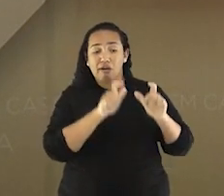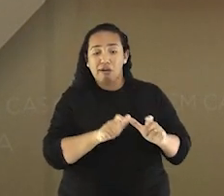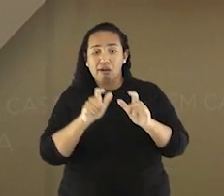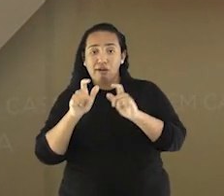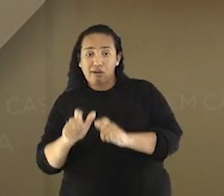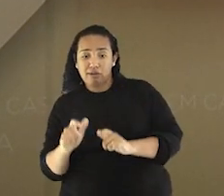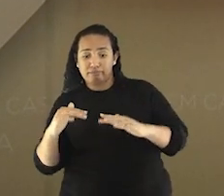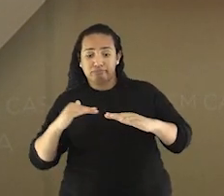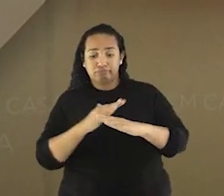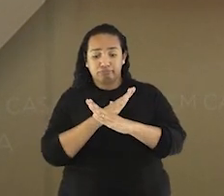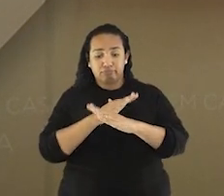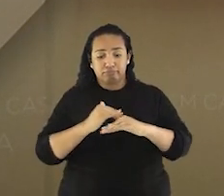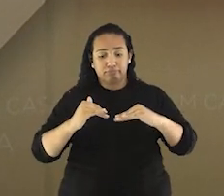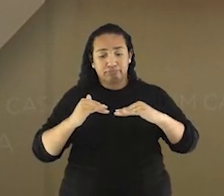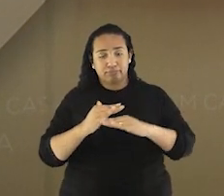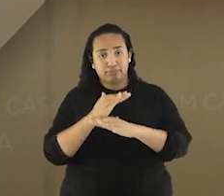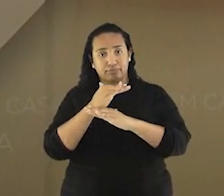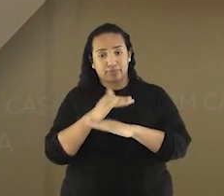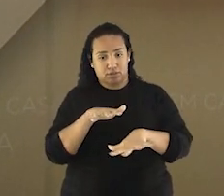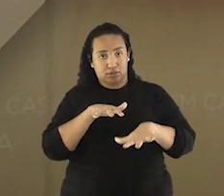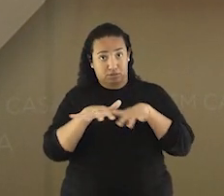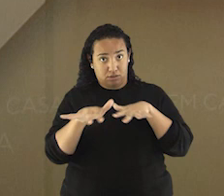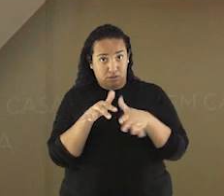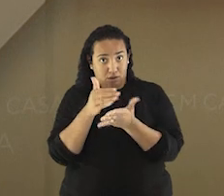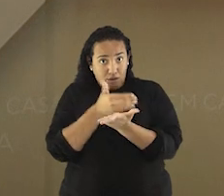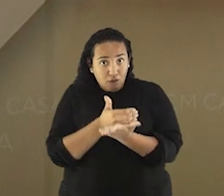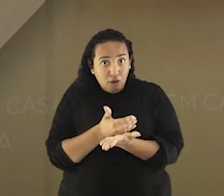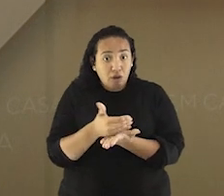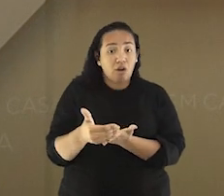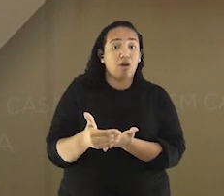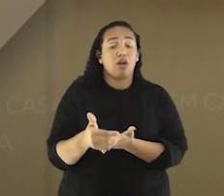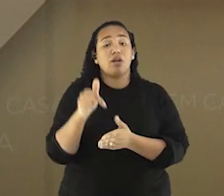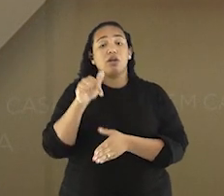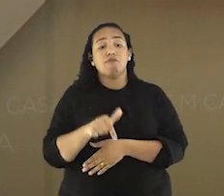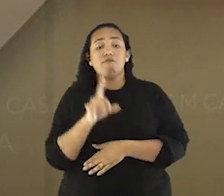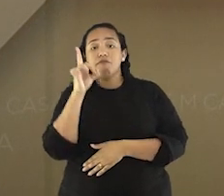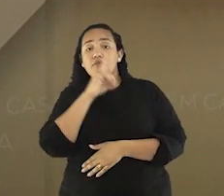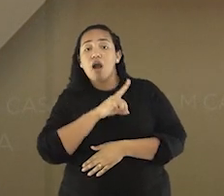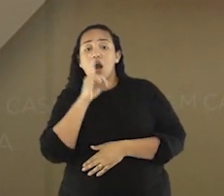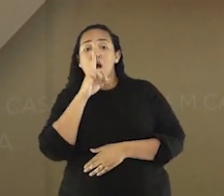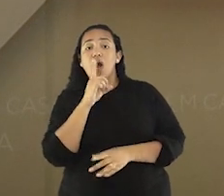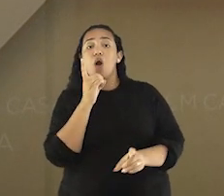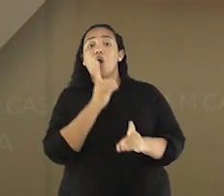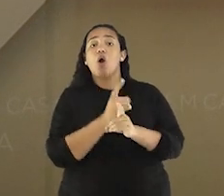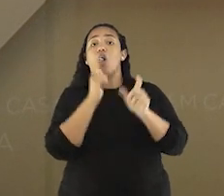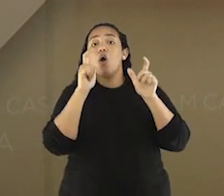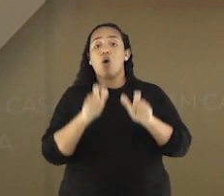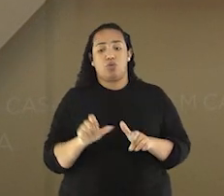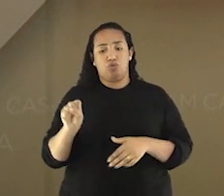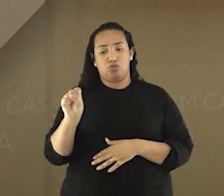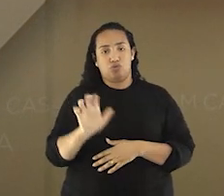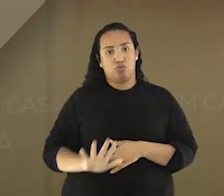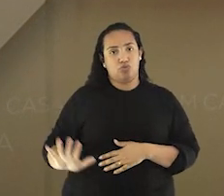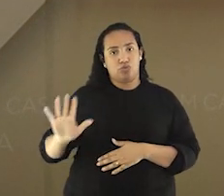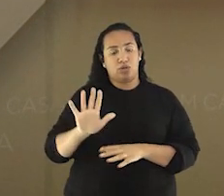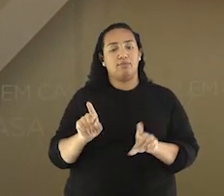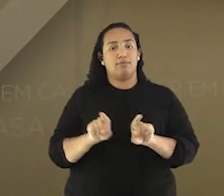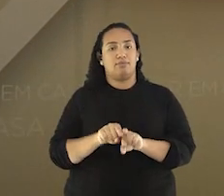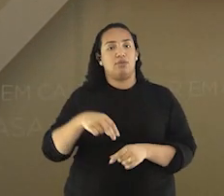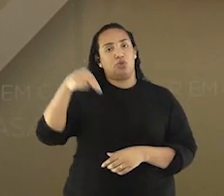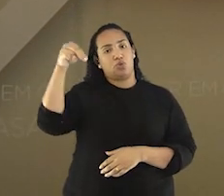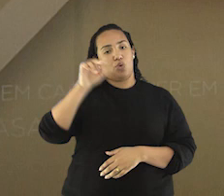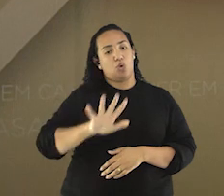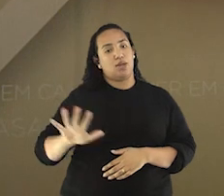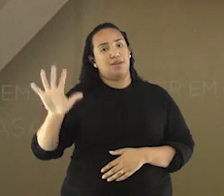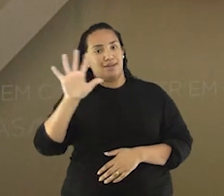nascem os terremotos, e essas falhas estão localizadas principalmente nas regiões Sudeste e Nordeste.